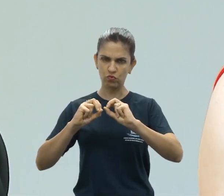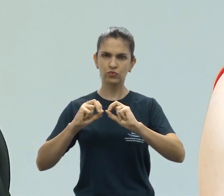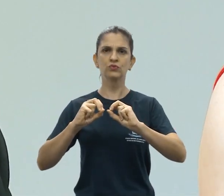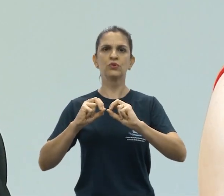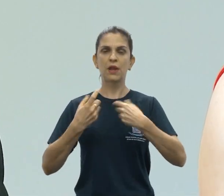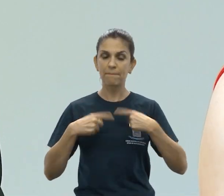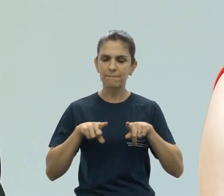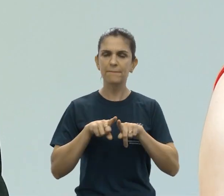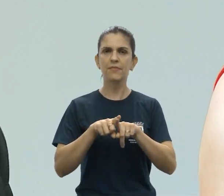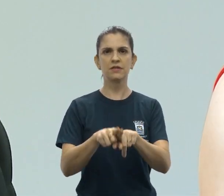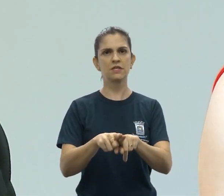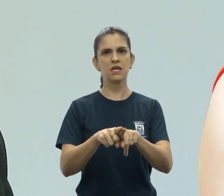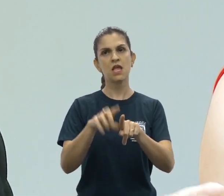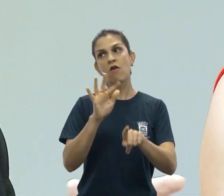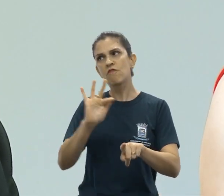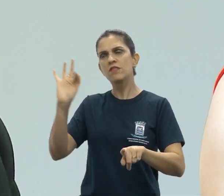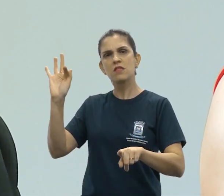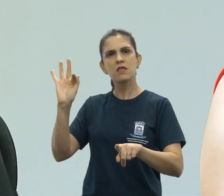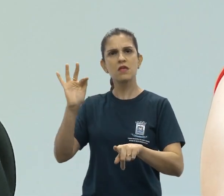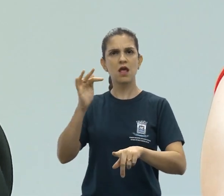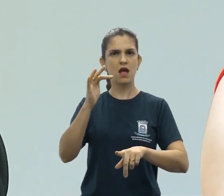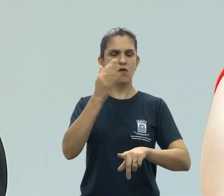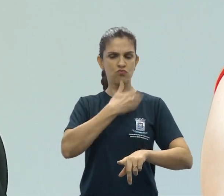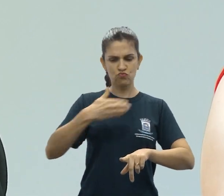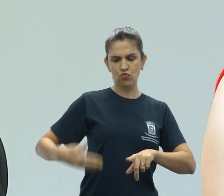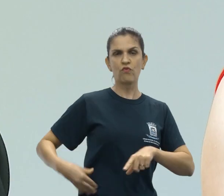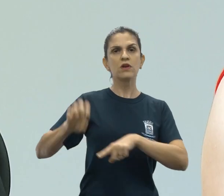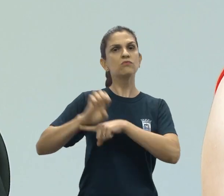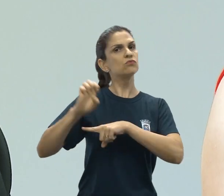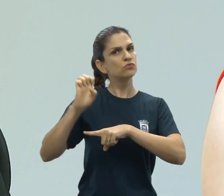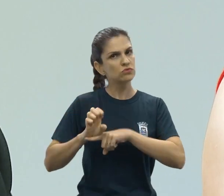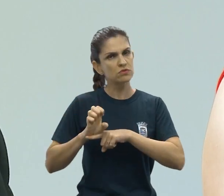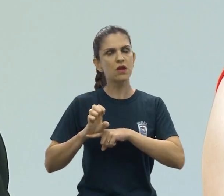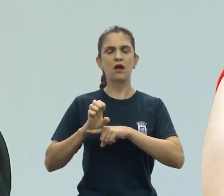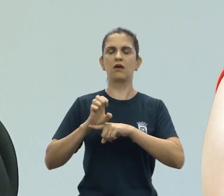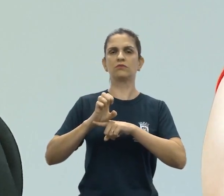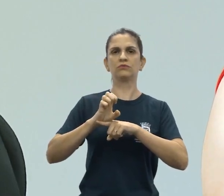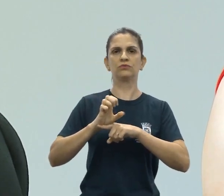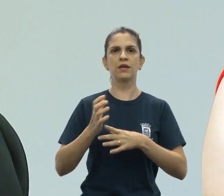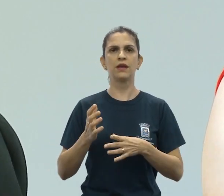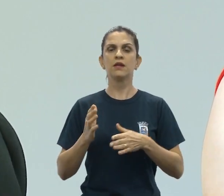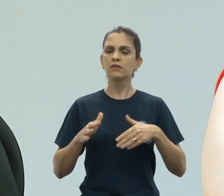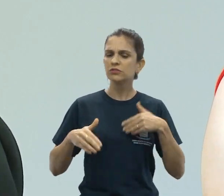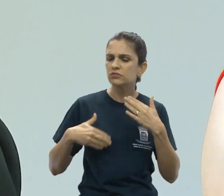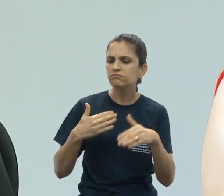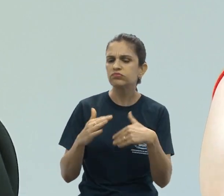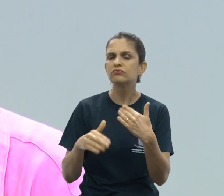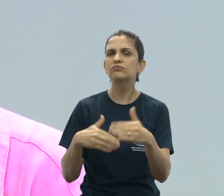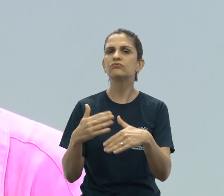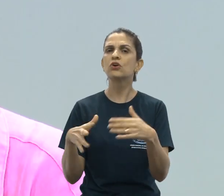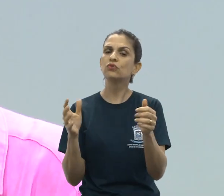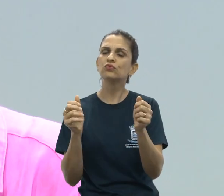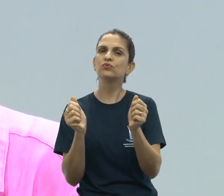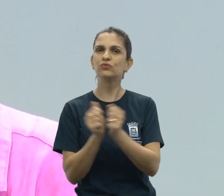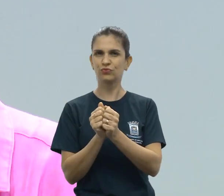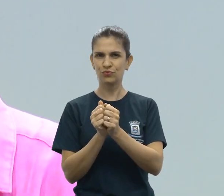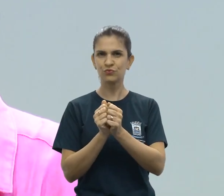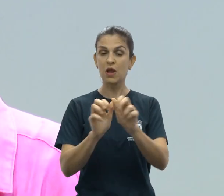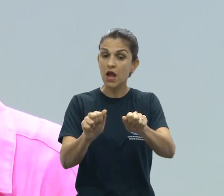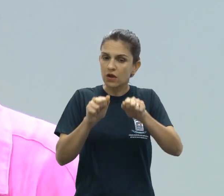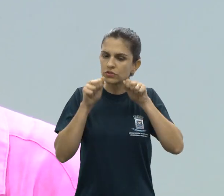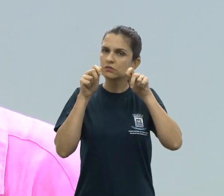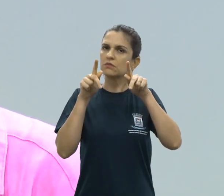da União, na pactuação, na destinação de recursos, e a gente acompanha muito mesmo, né, através das audiências